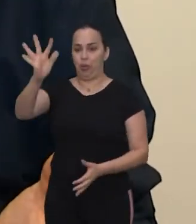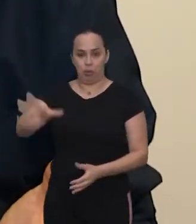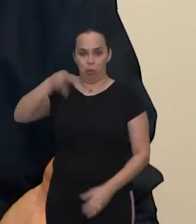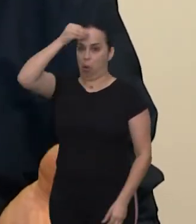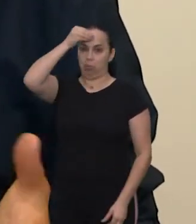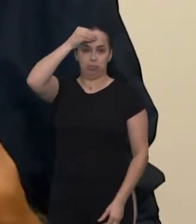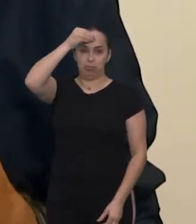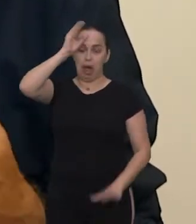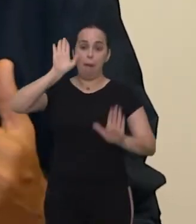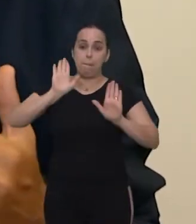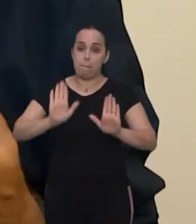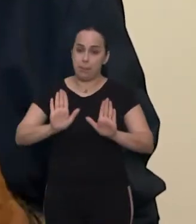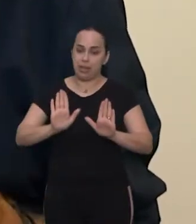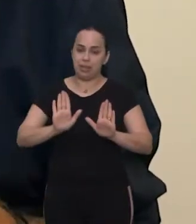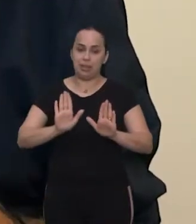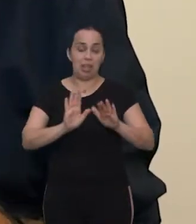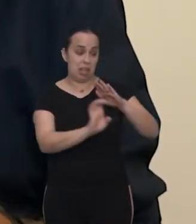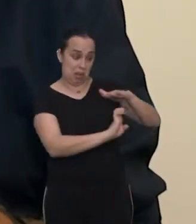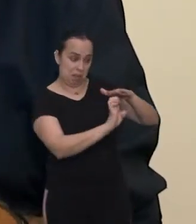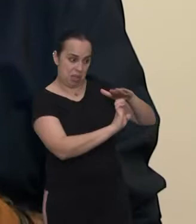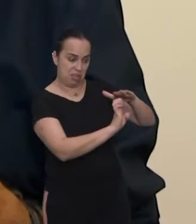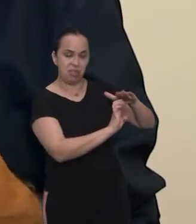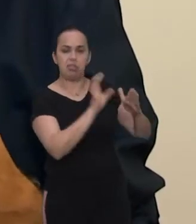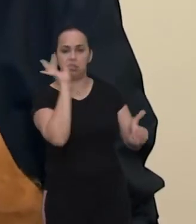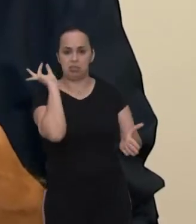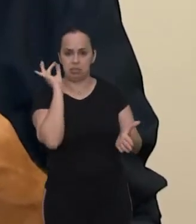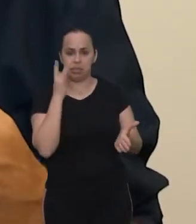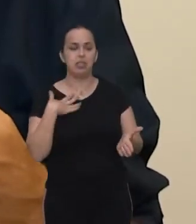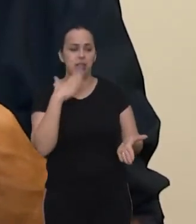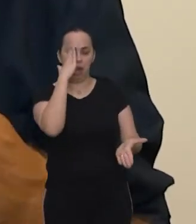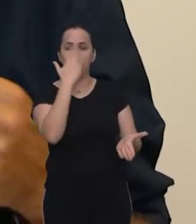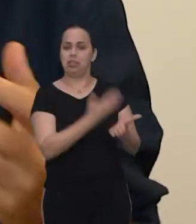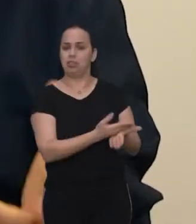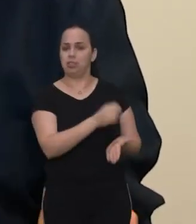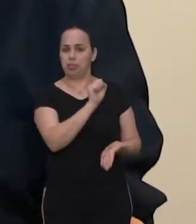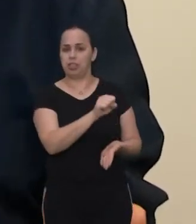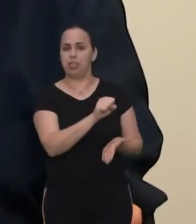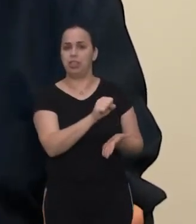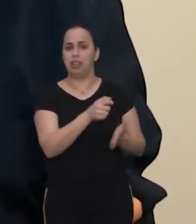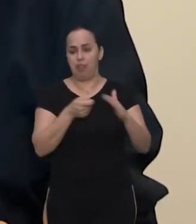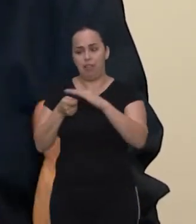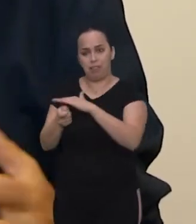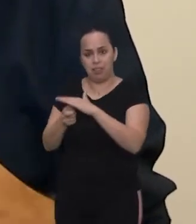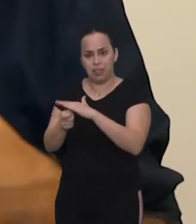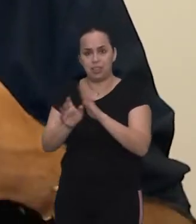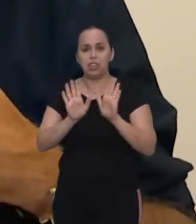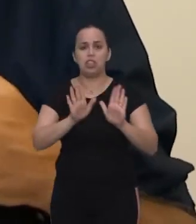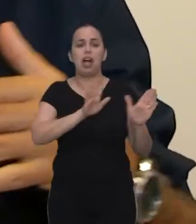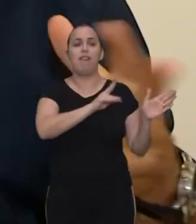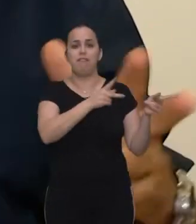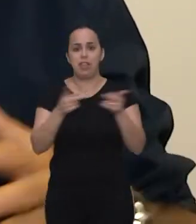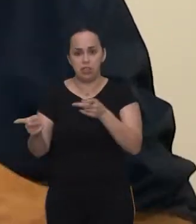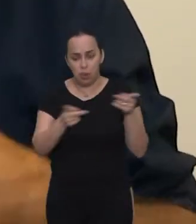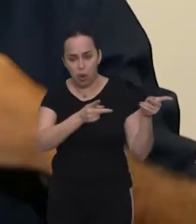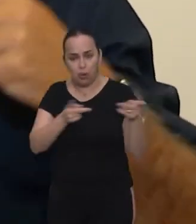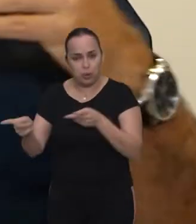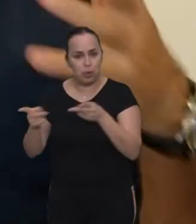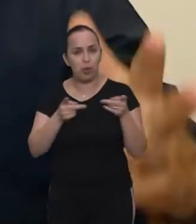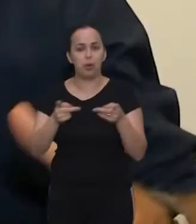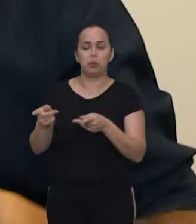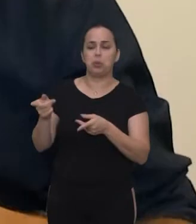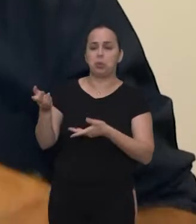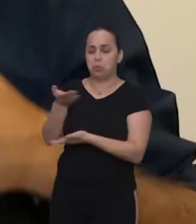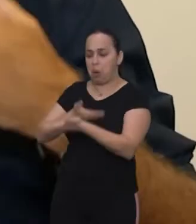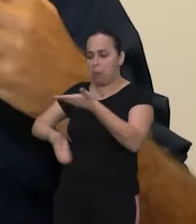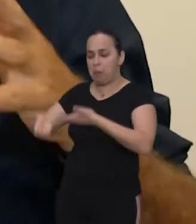de cristal né existem alguns grupos que deram e já faz muito forte que vão participar tiveram aqui nos últimos 12 meses